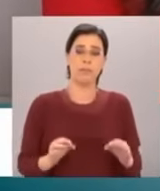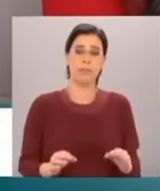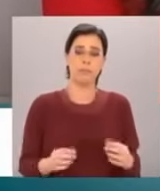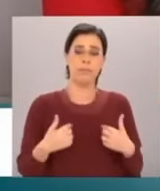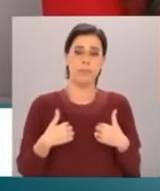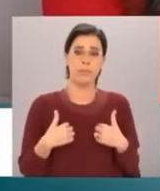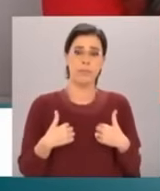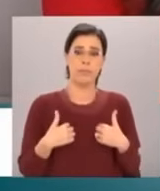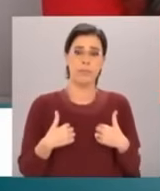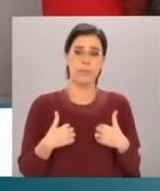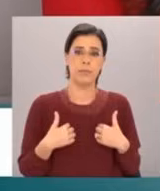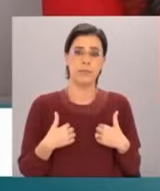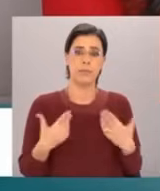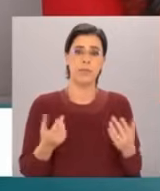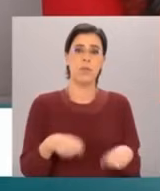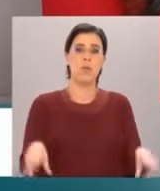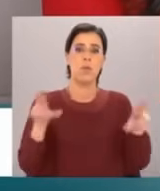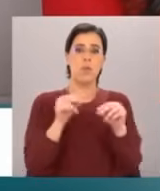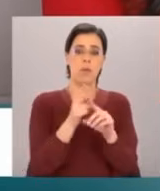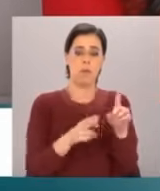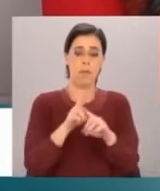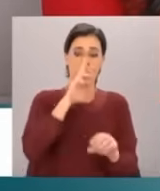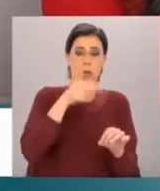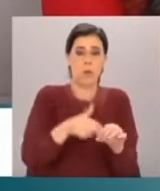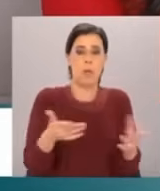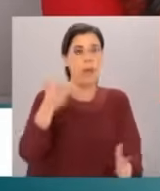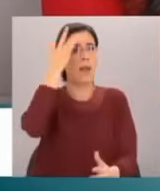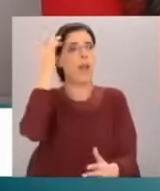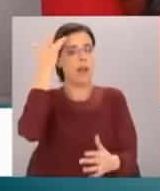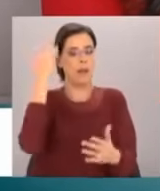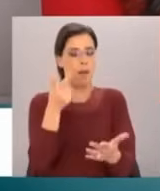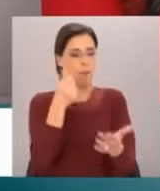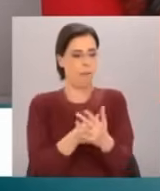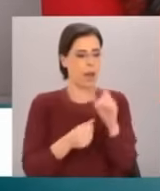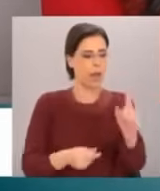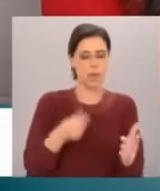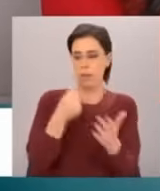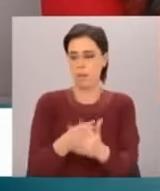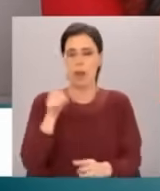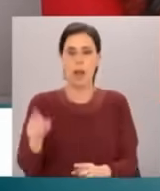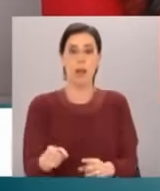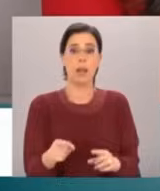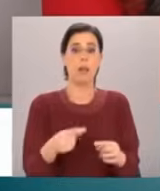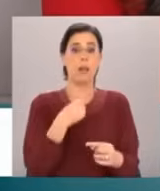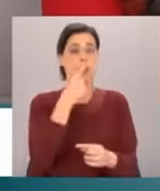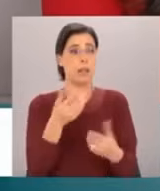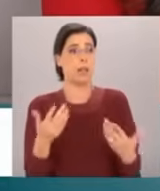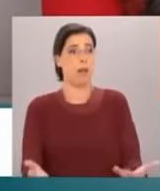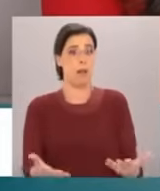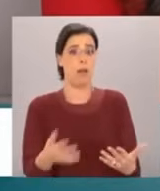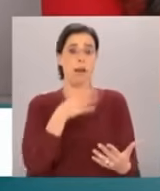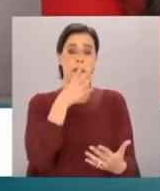nós vamos ter daqui a uns dias o novo aumento do preço dos combustíveis e é muito fácil dizer que vai deixar isso e aquilo a palavra agora está dizer que